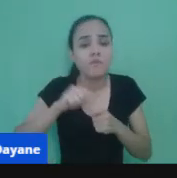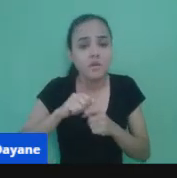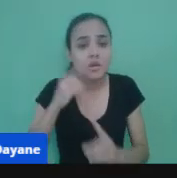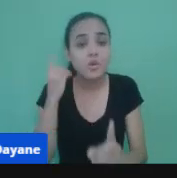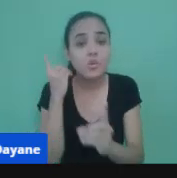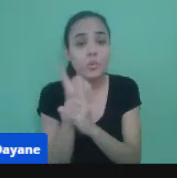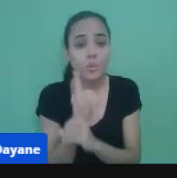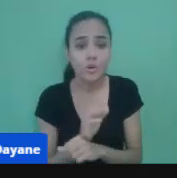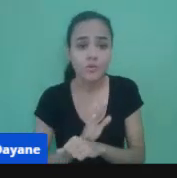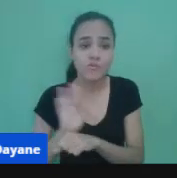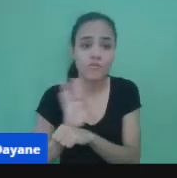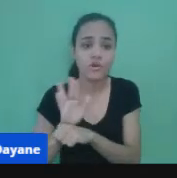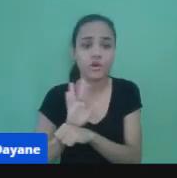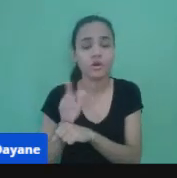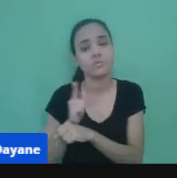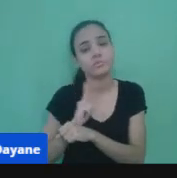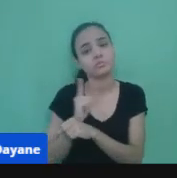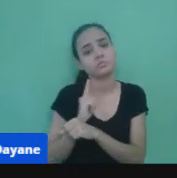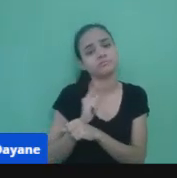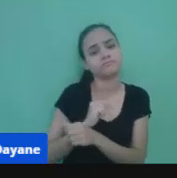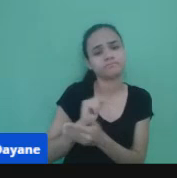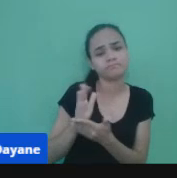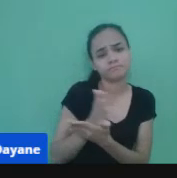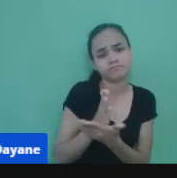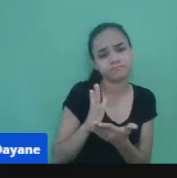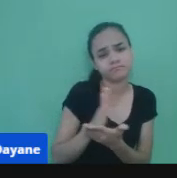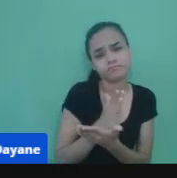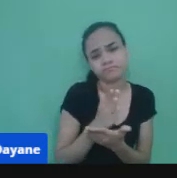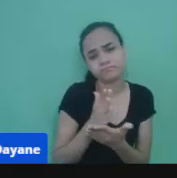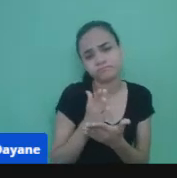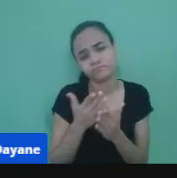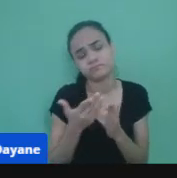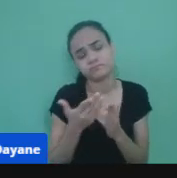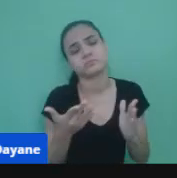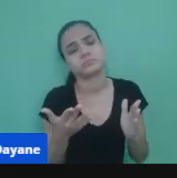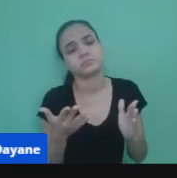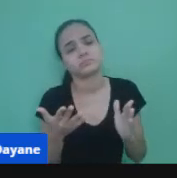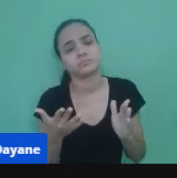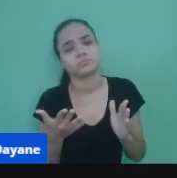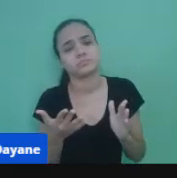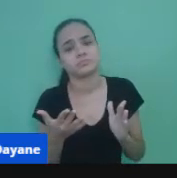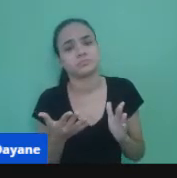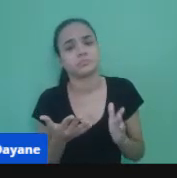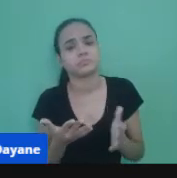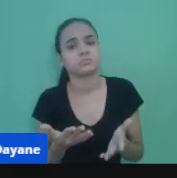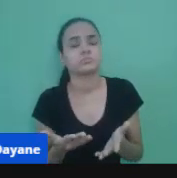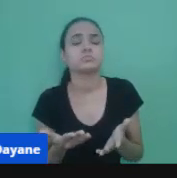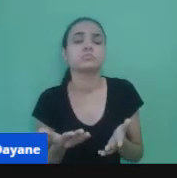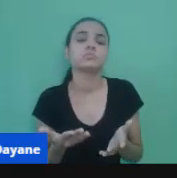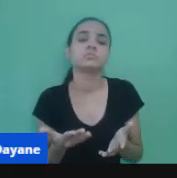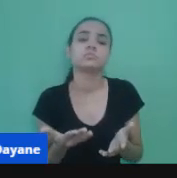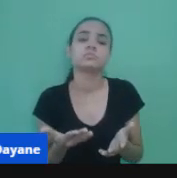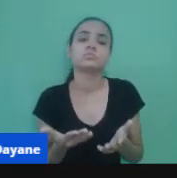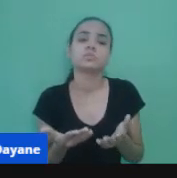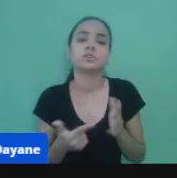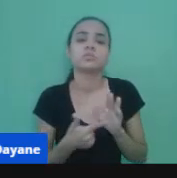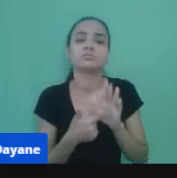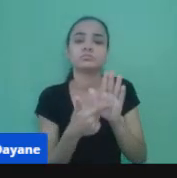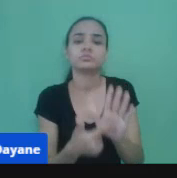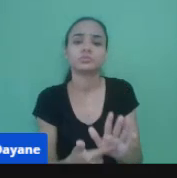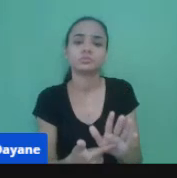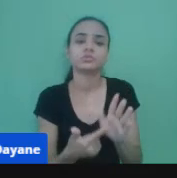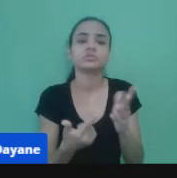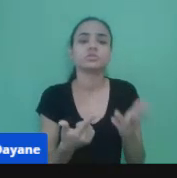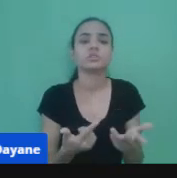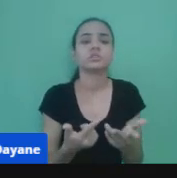gente tem a Rede Kino, que é uma rede de pesquisa com temática cinema e educação. Então, acesse o site, veja o conteúdo deles.